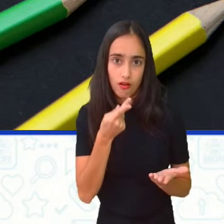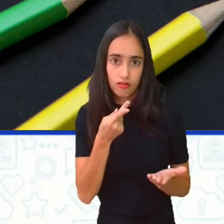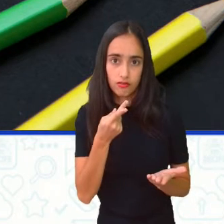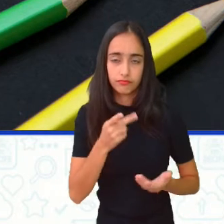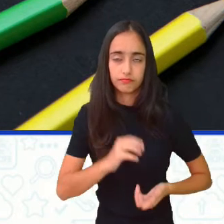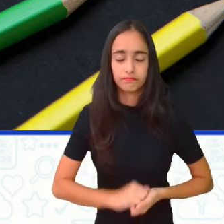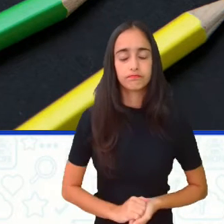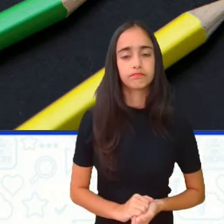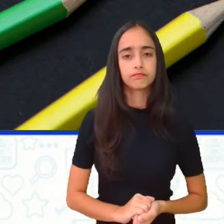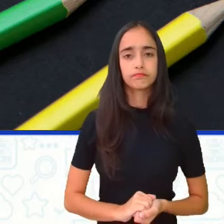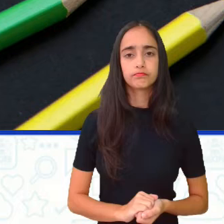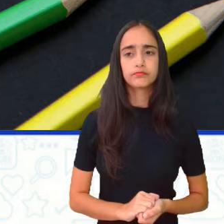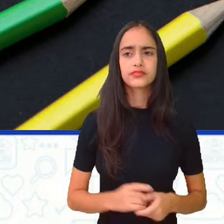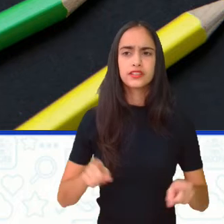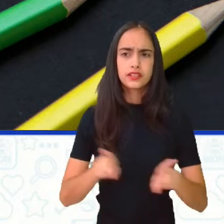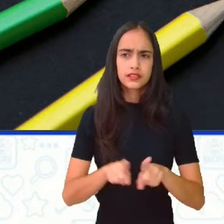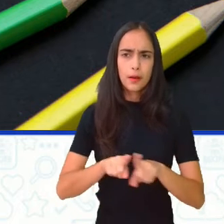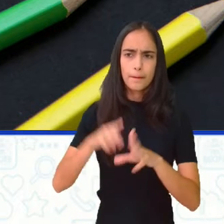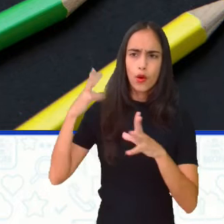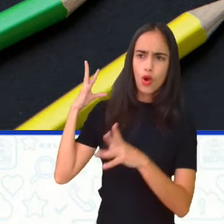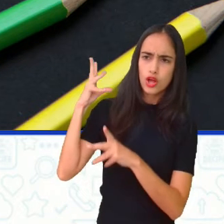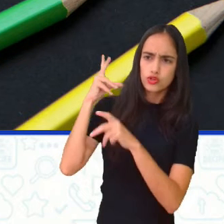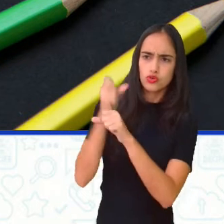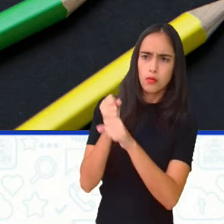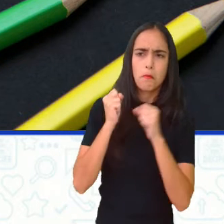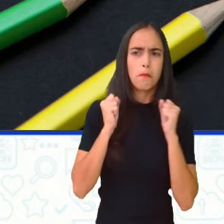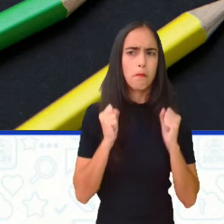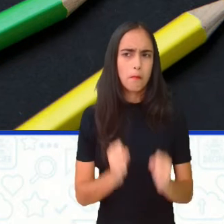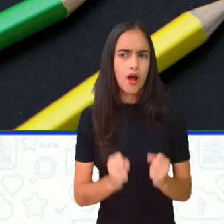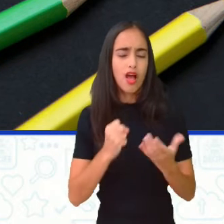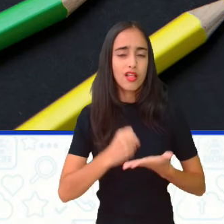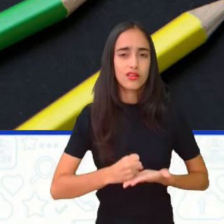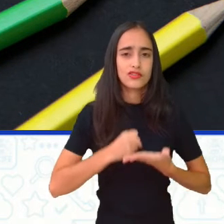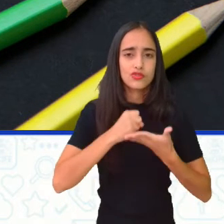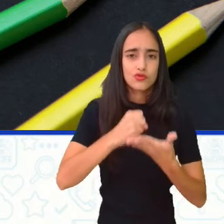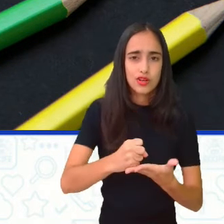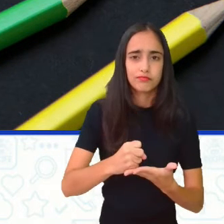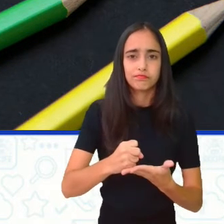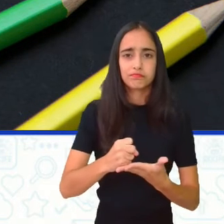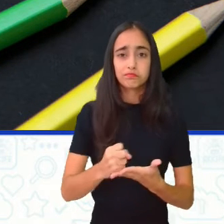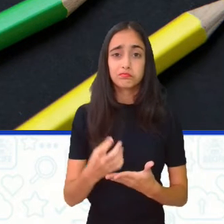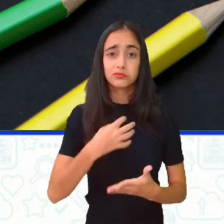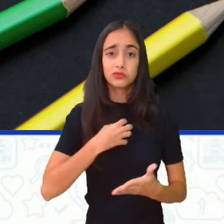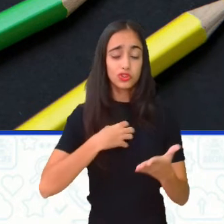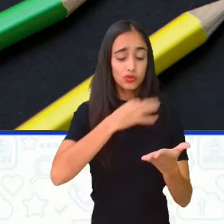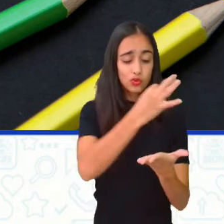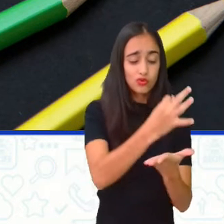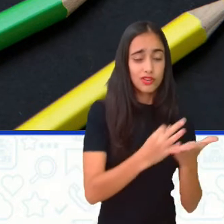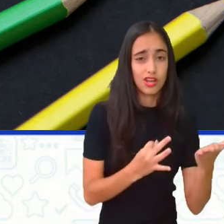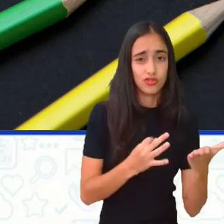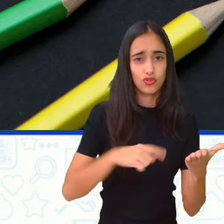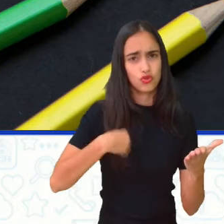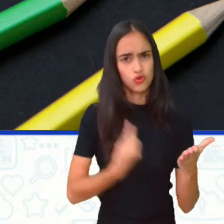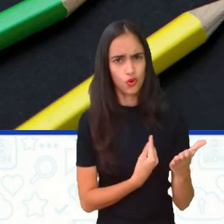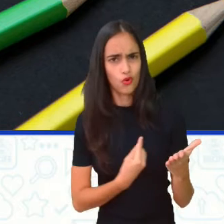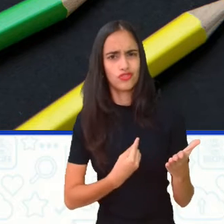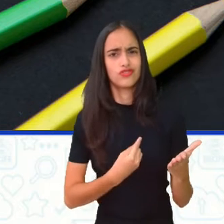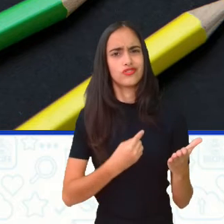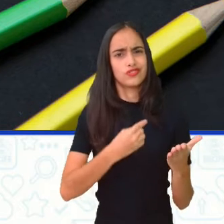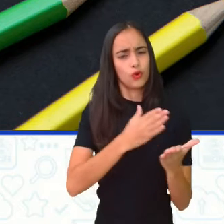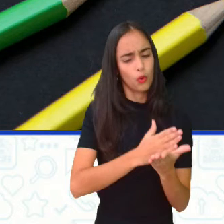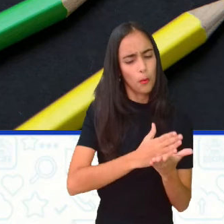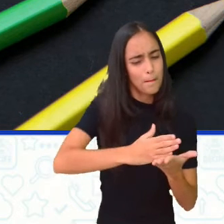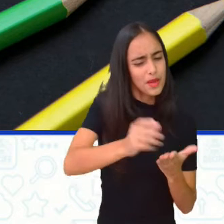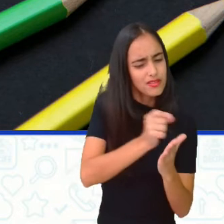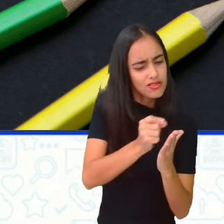também pode ajudar na feitura e produção do seu próprio texto. Quando estamos prestes a escrever, fazemos tópicos das ideias e fazemos também um